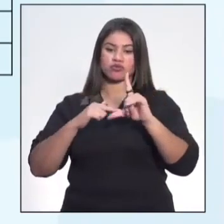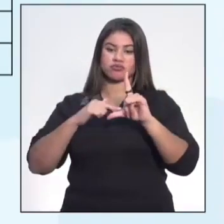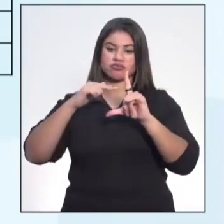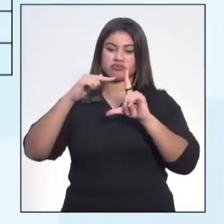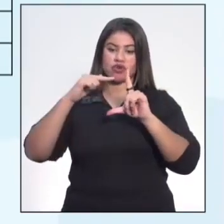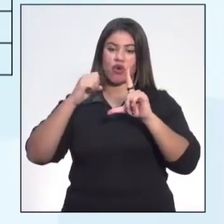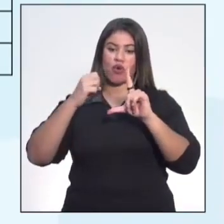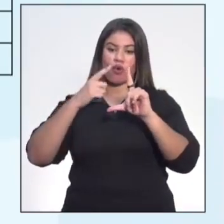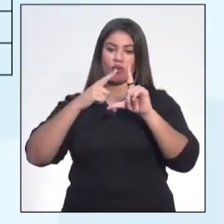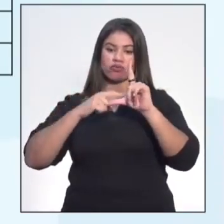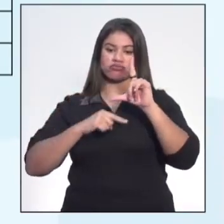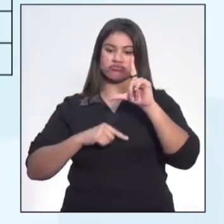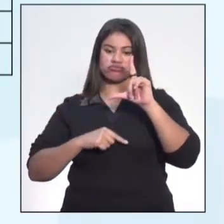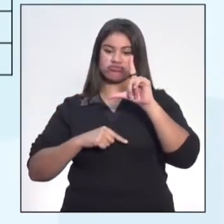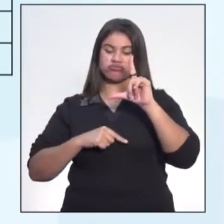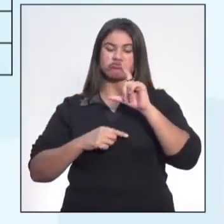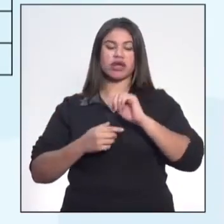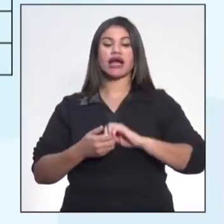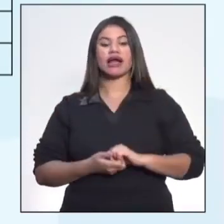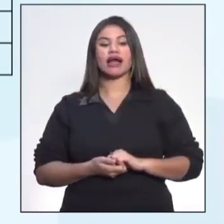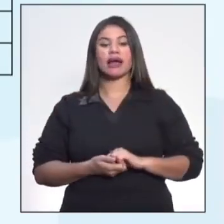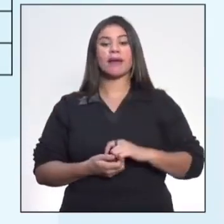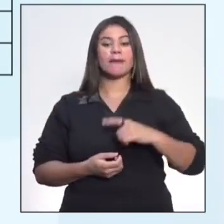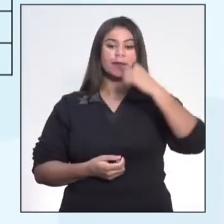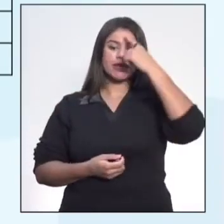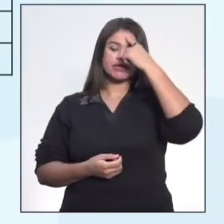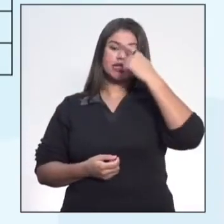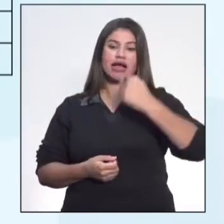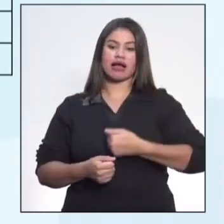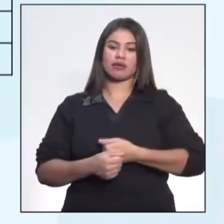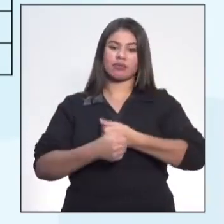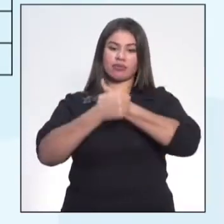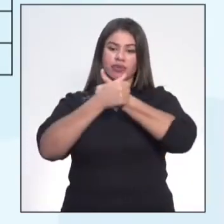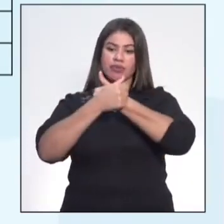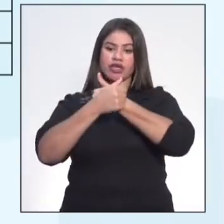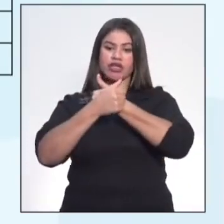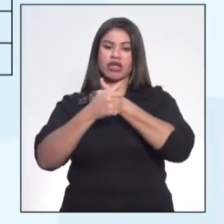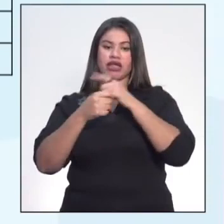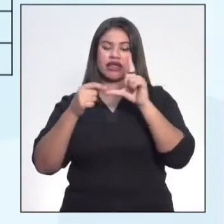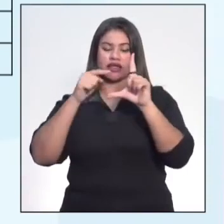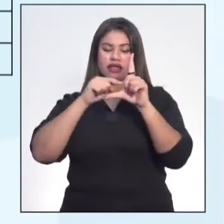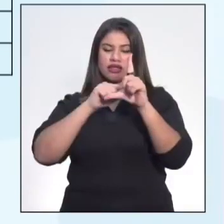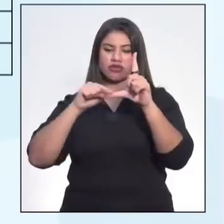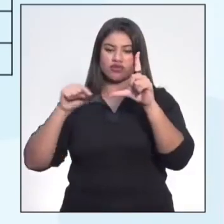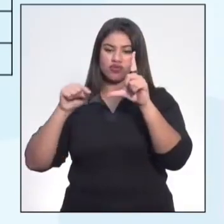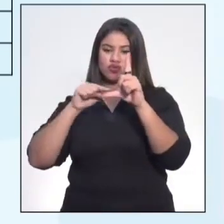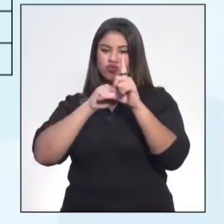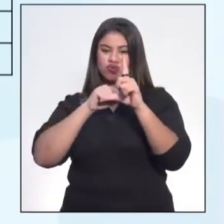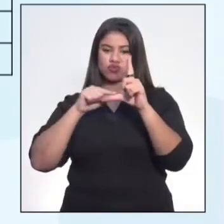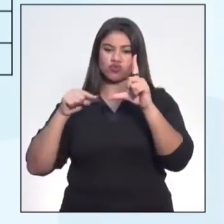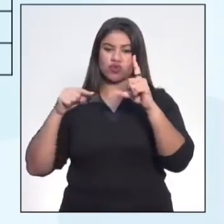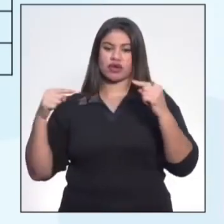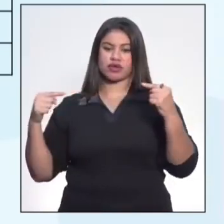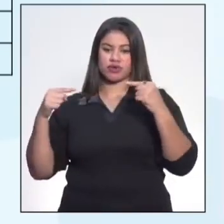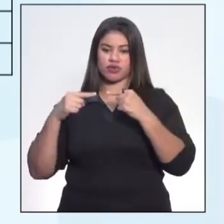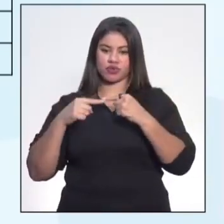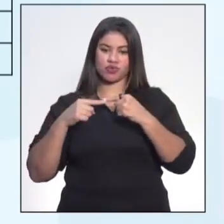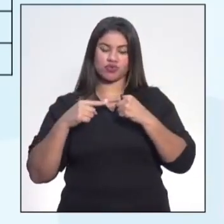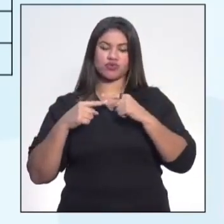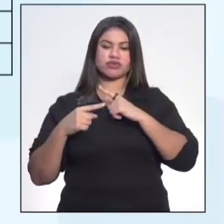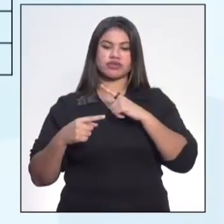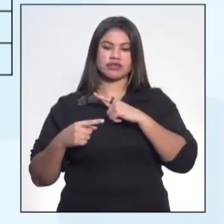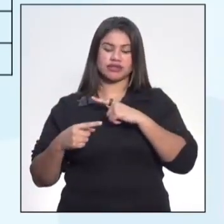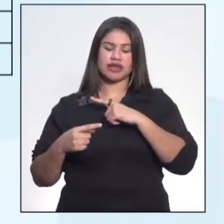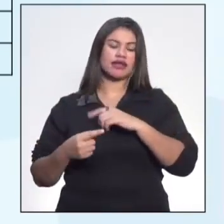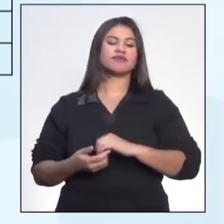eixo y. E se você pensar em função de primeiro grau, ele cruza o eixo y. É aquela mesma ideia de cruzar o eixo y